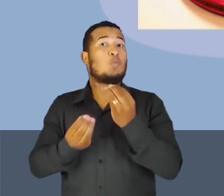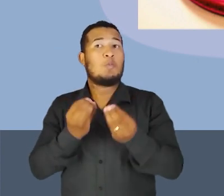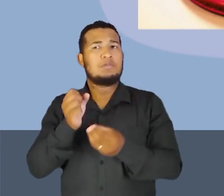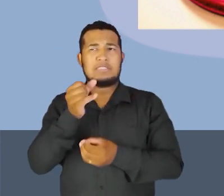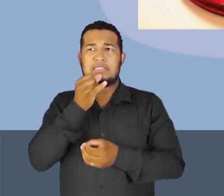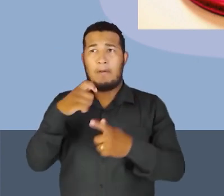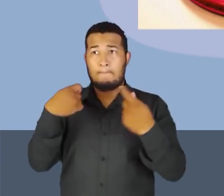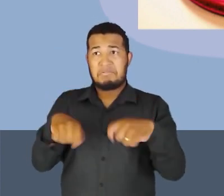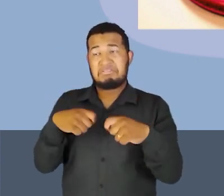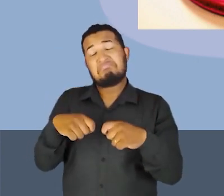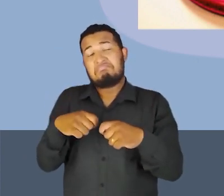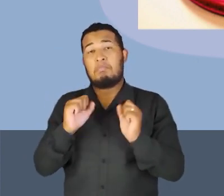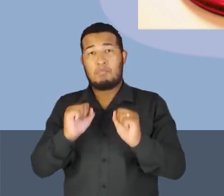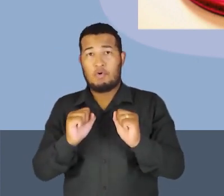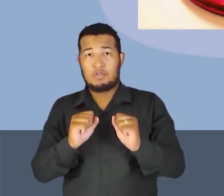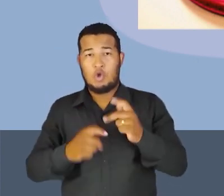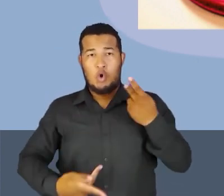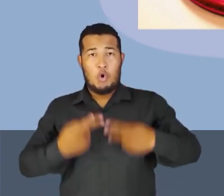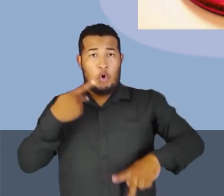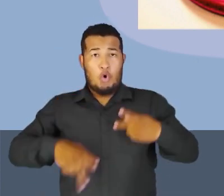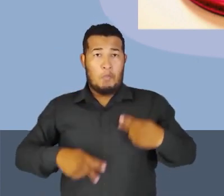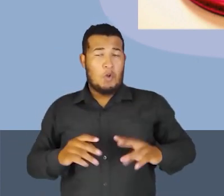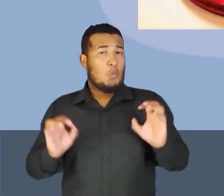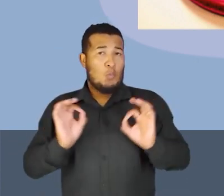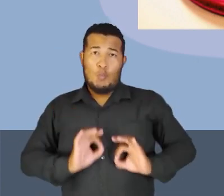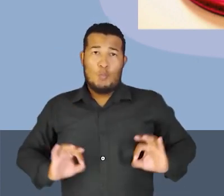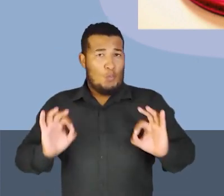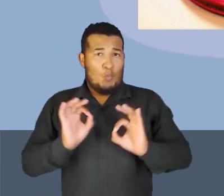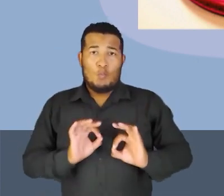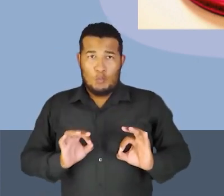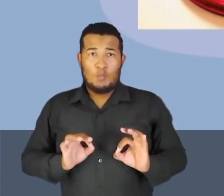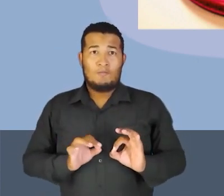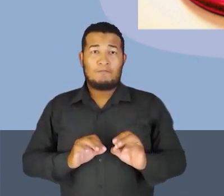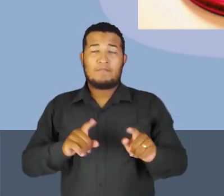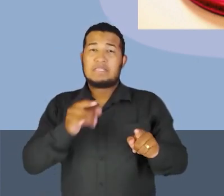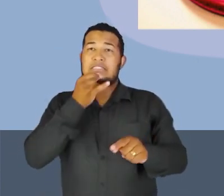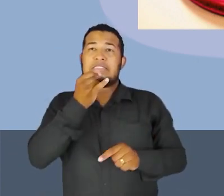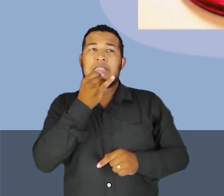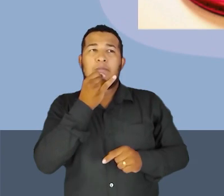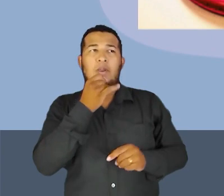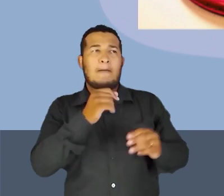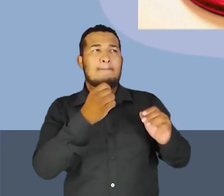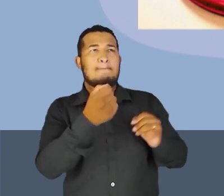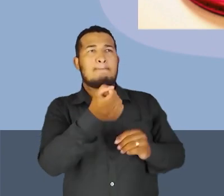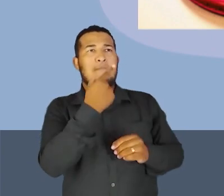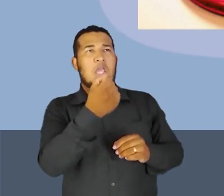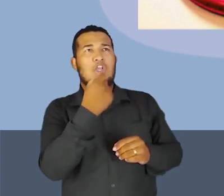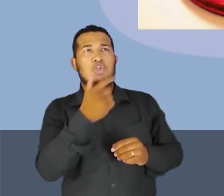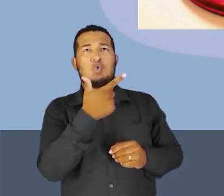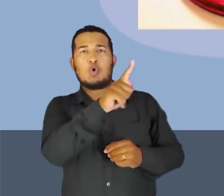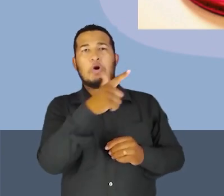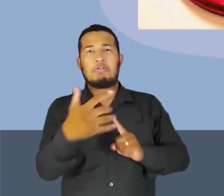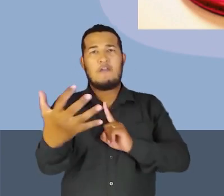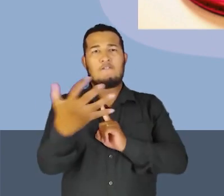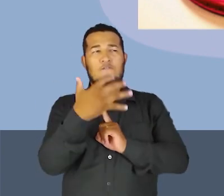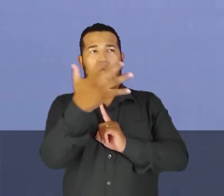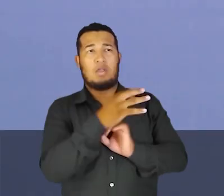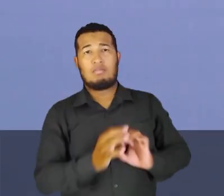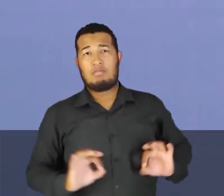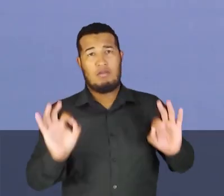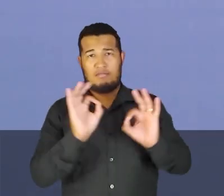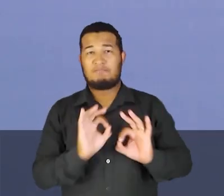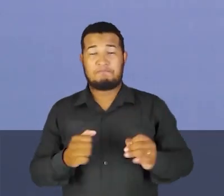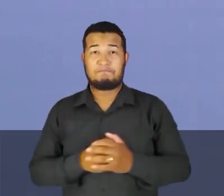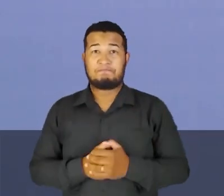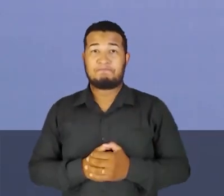precisar. É livre de hormônios. Não é afetado por outras medicações. Então, esse